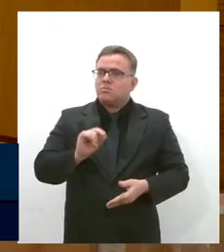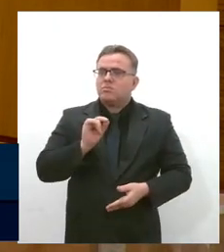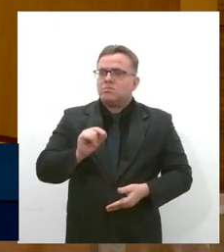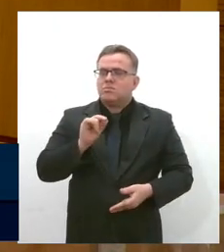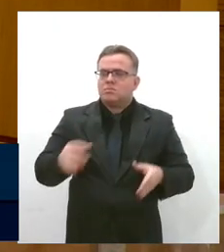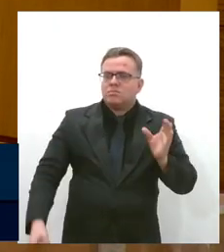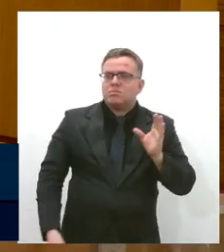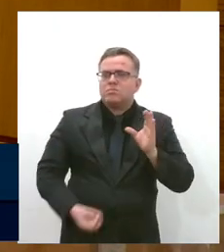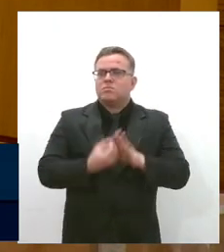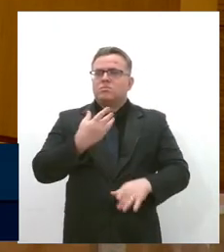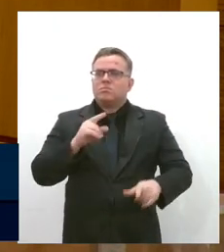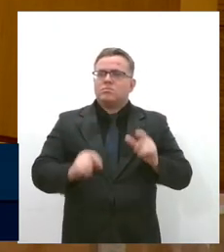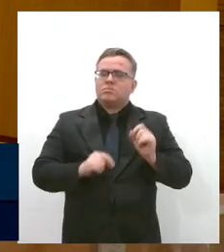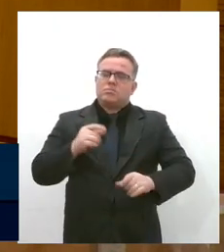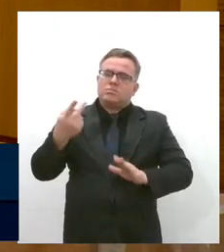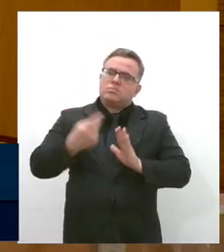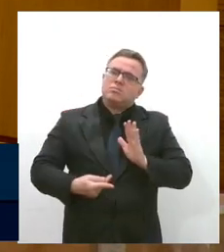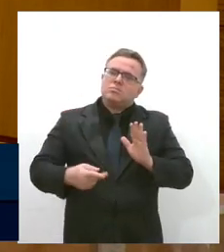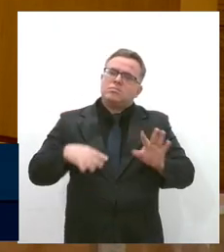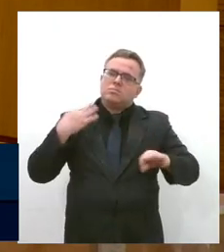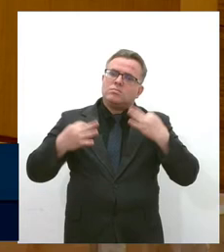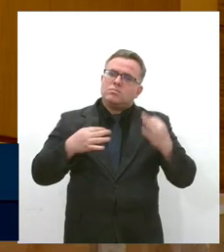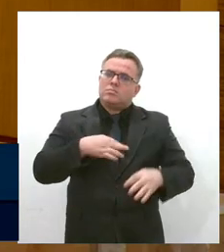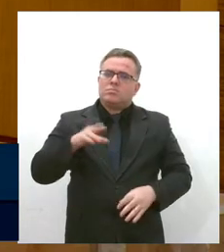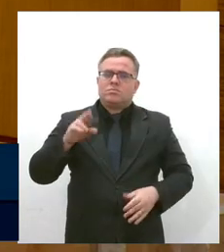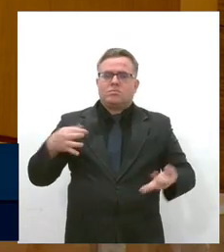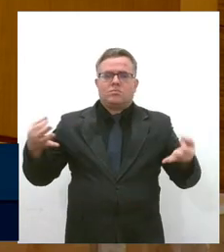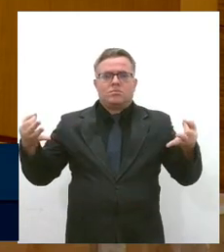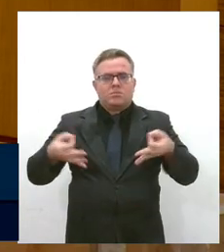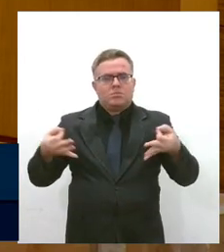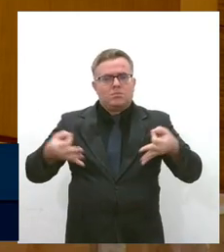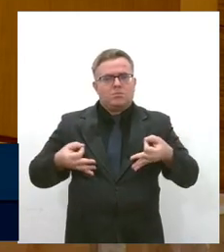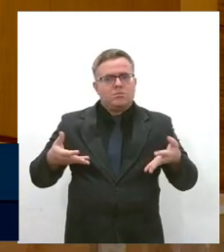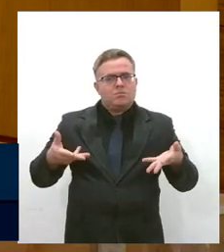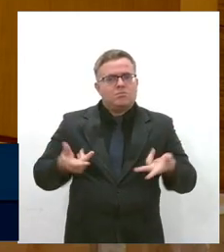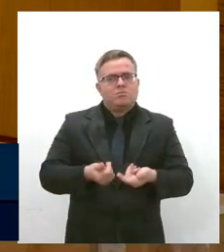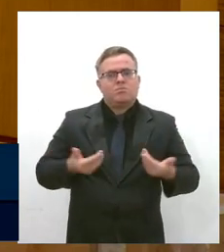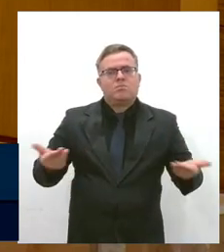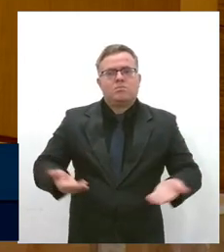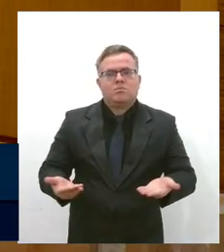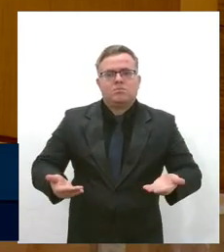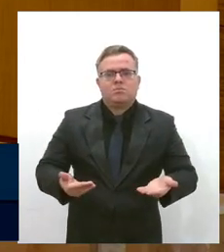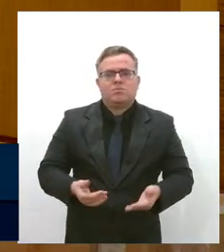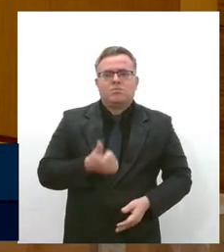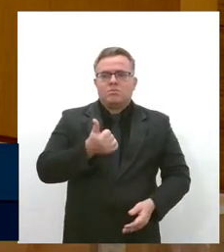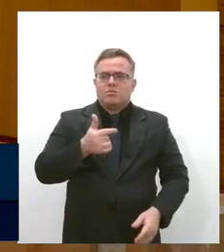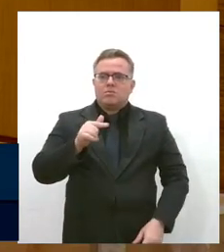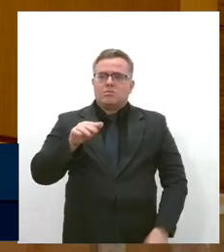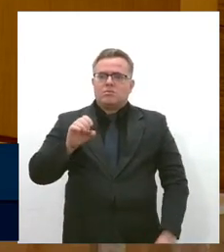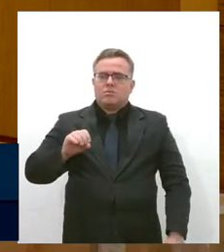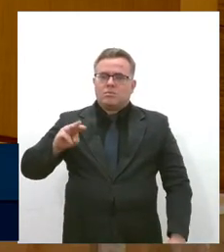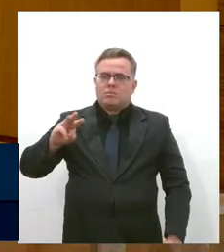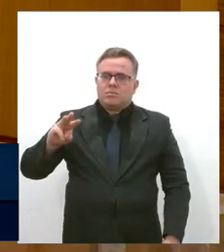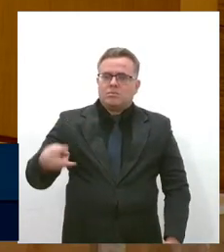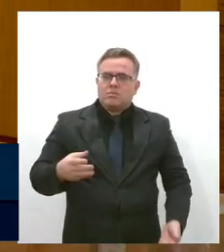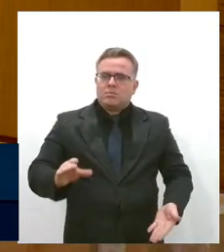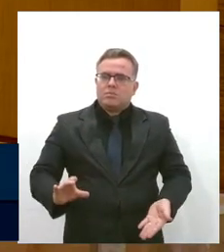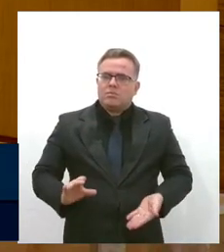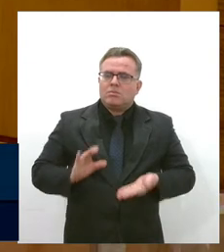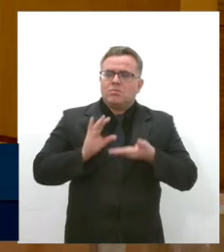projeto turismo religioso de grande porte. Um empreendimento de cerca de 170 milhões de reais da iniciativa privada, com